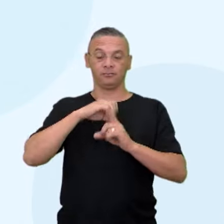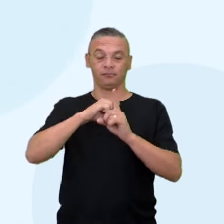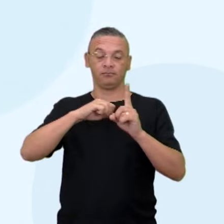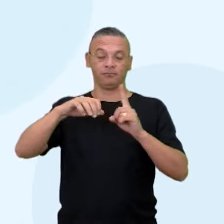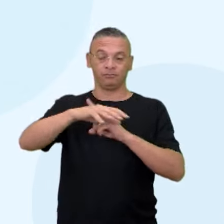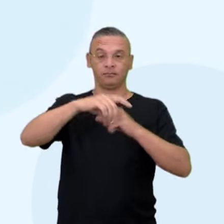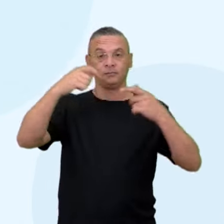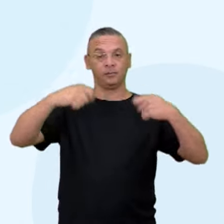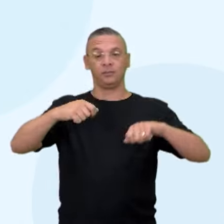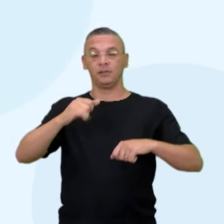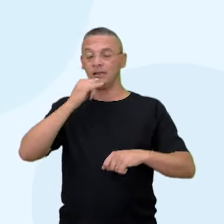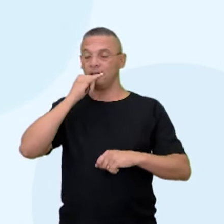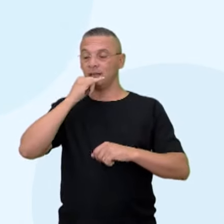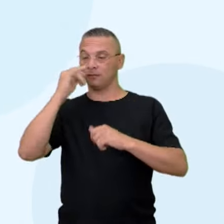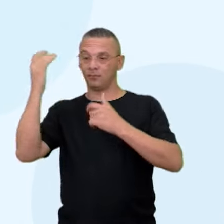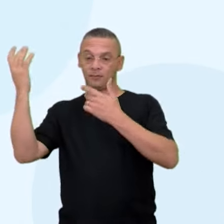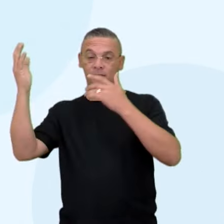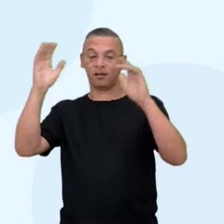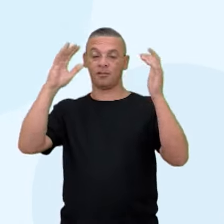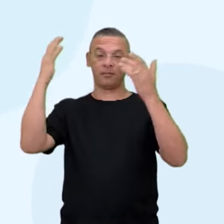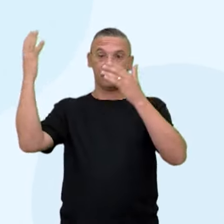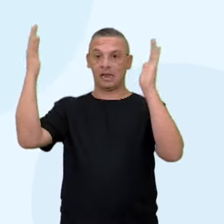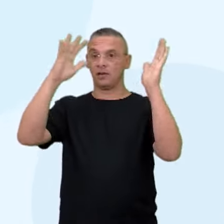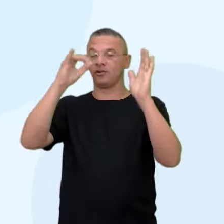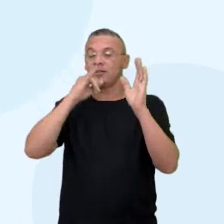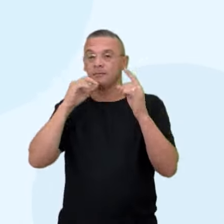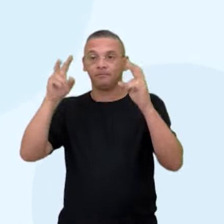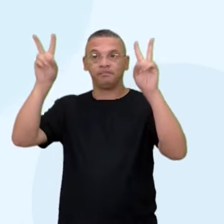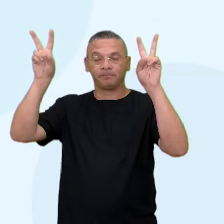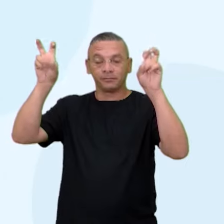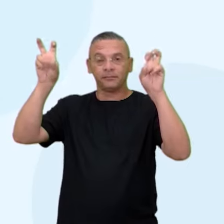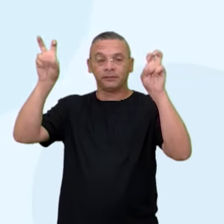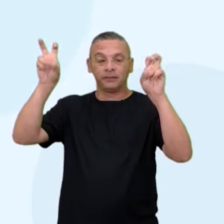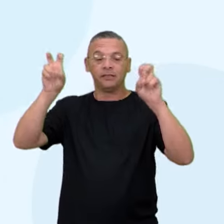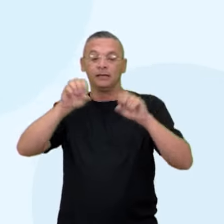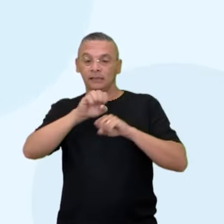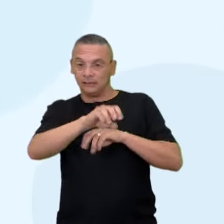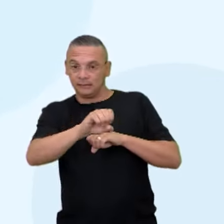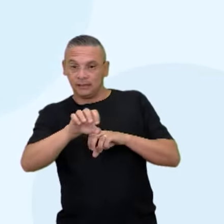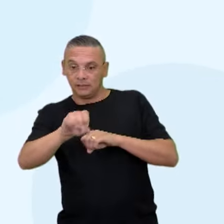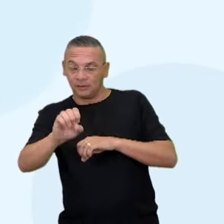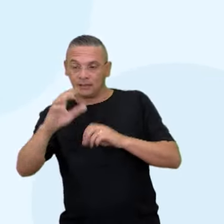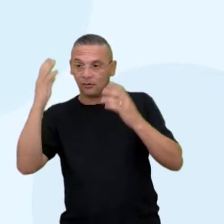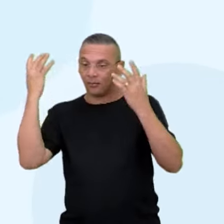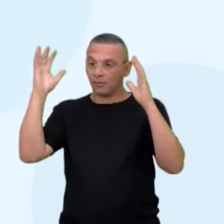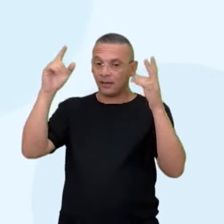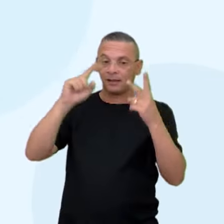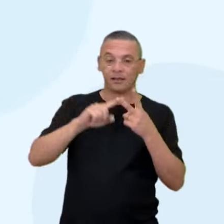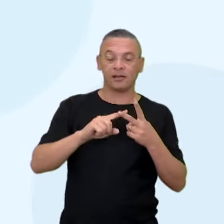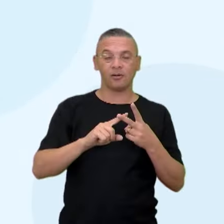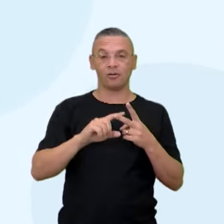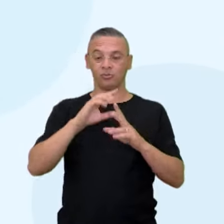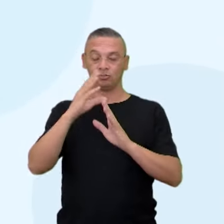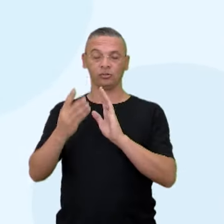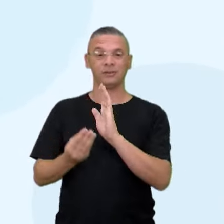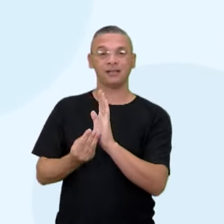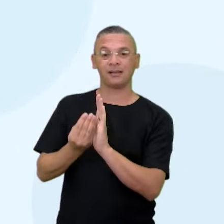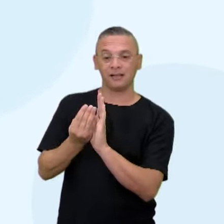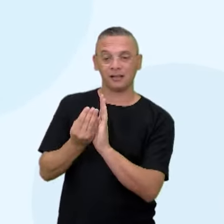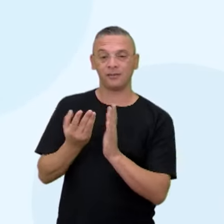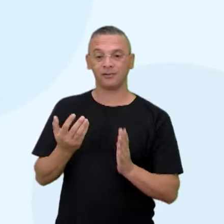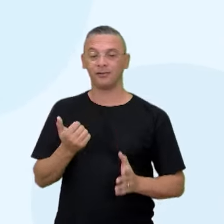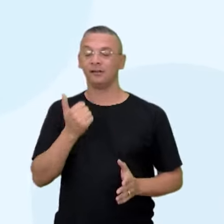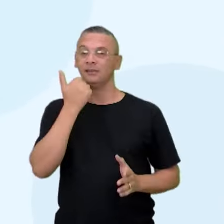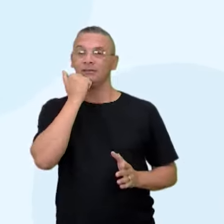Por exemplo, o meio ambiente, né? É um tema transversal, então falar sobre educação ambiental, educação para o consumo sustentável,